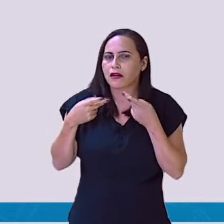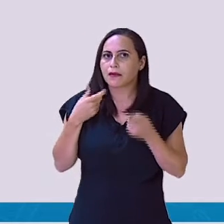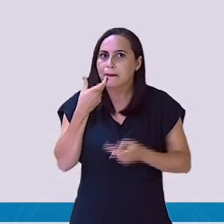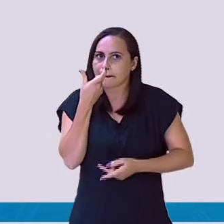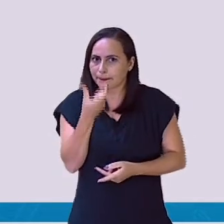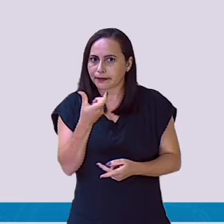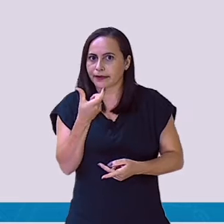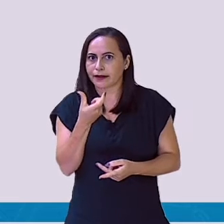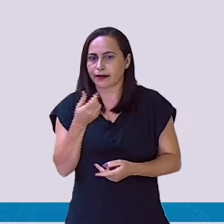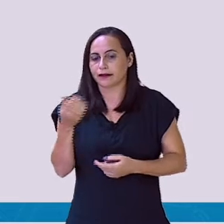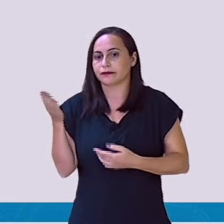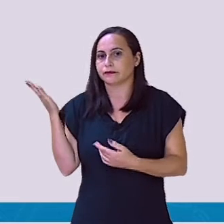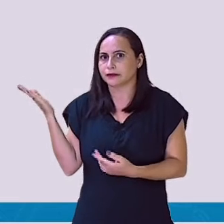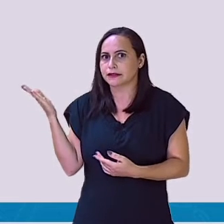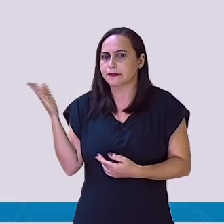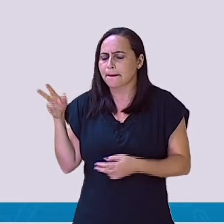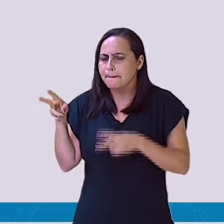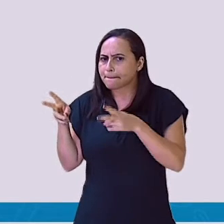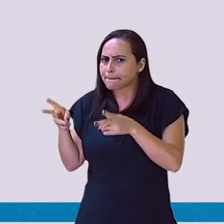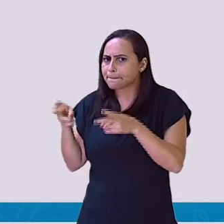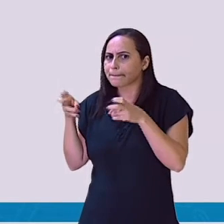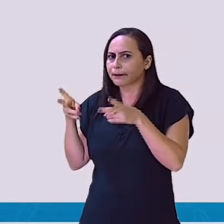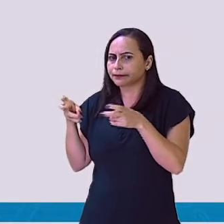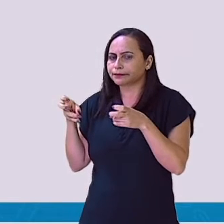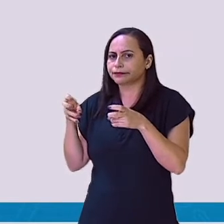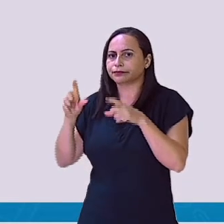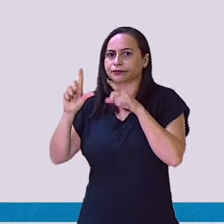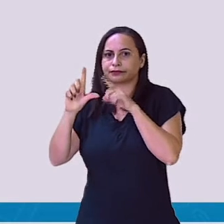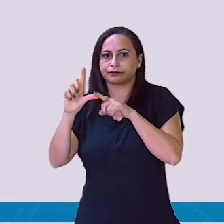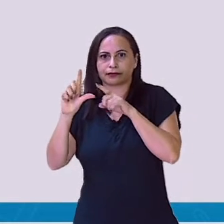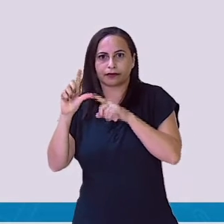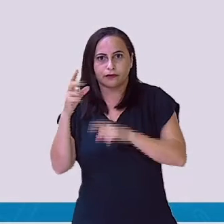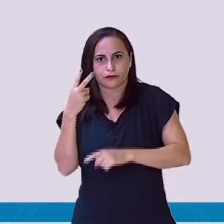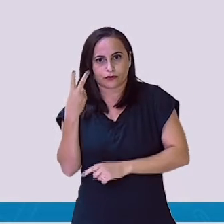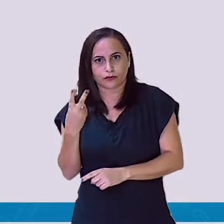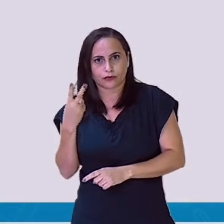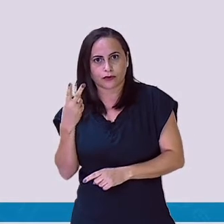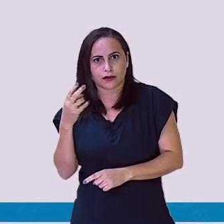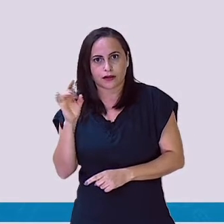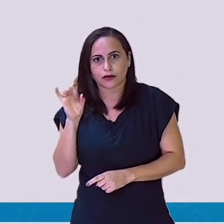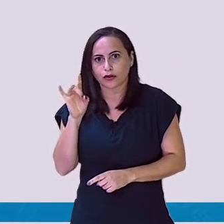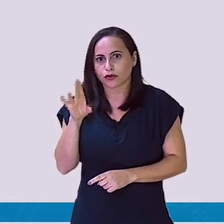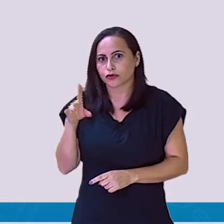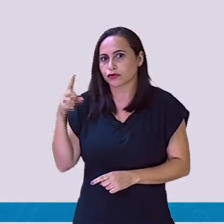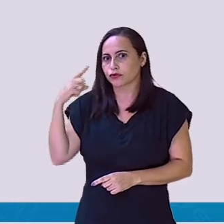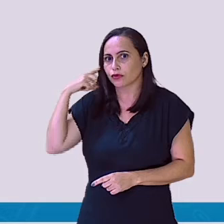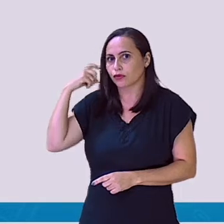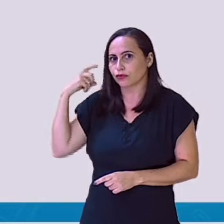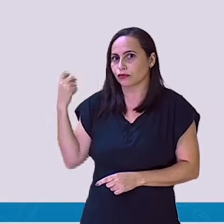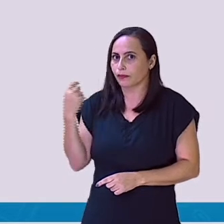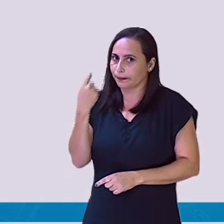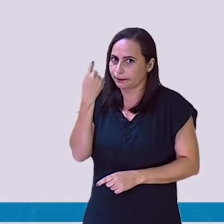que as 2 letras têm apenas um som.